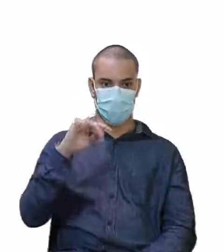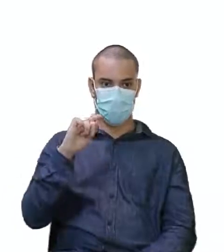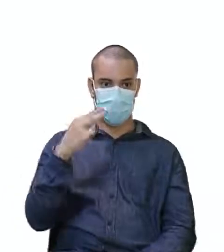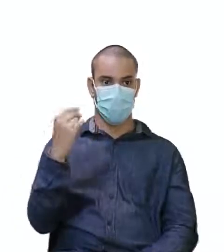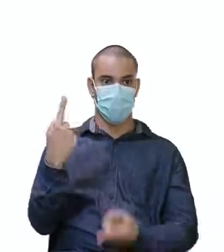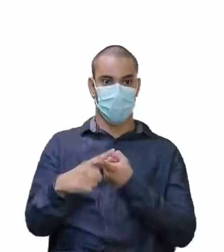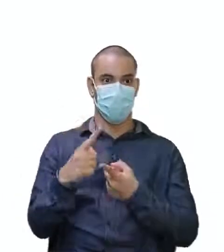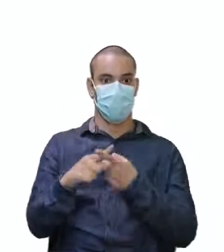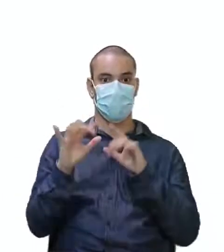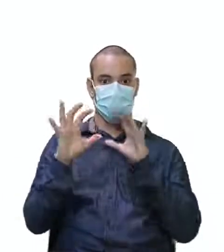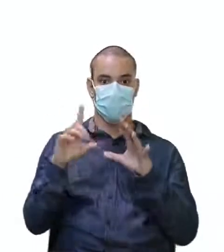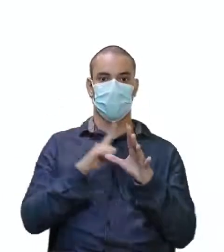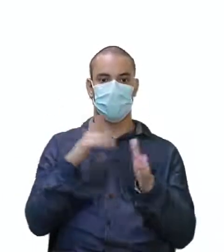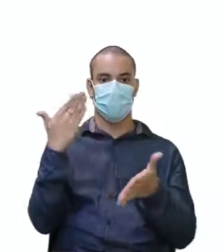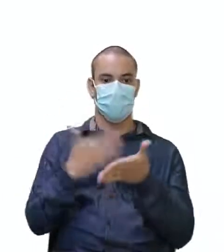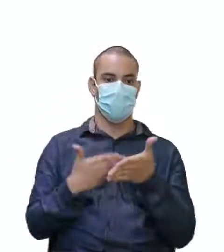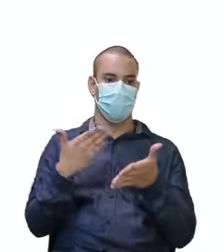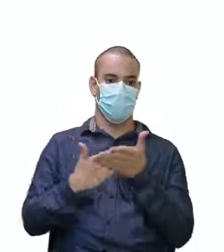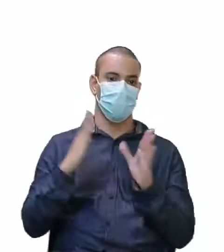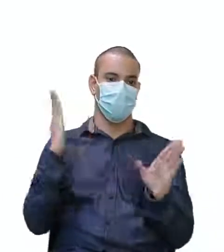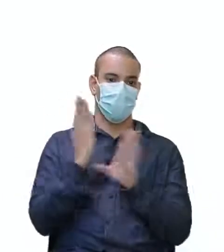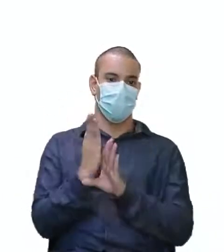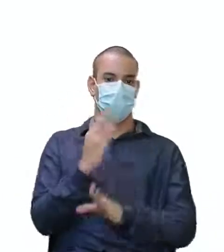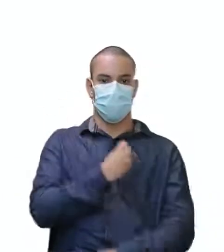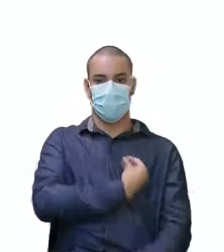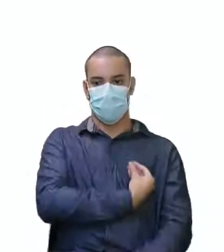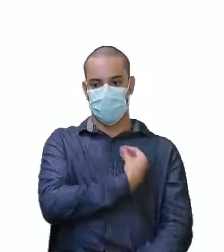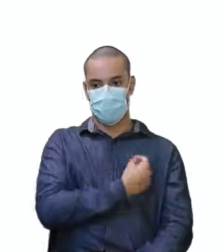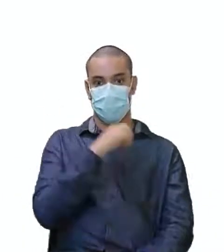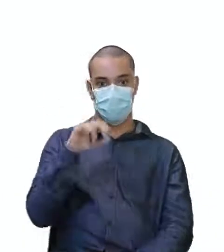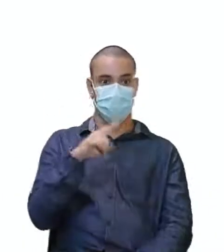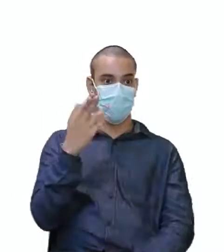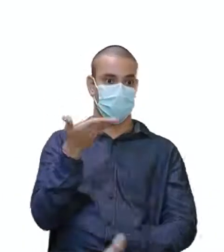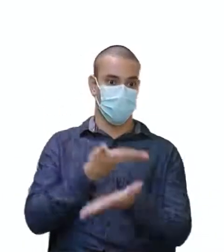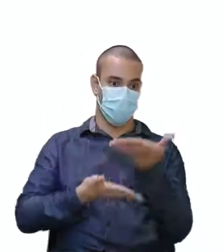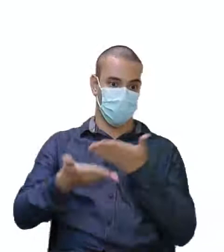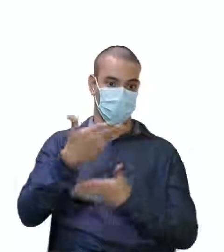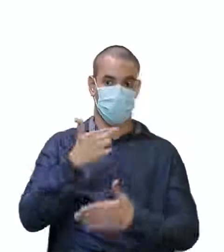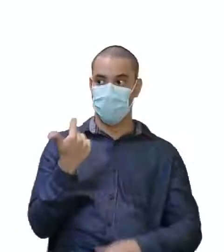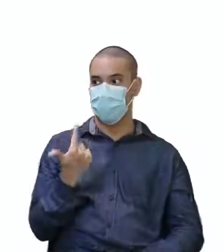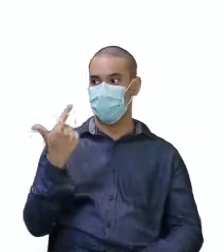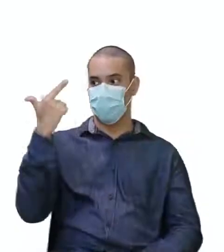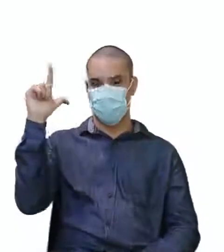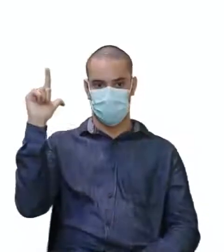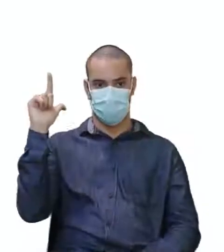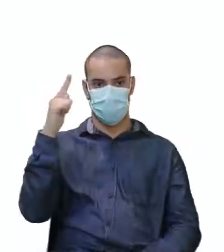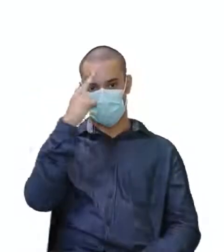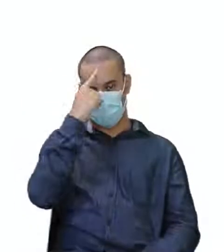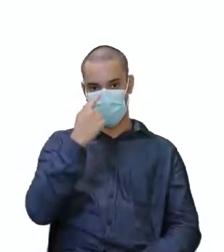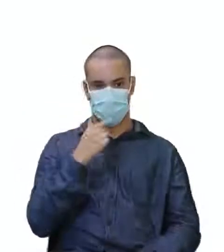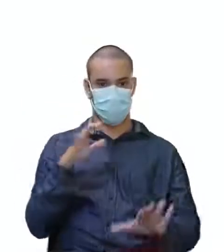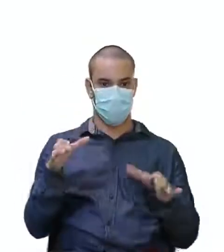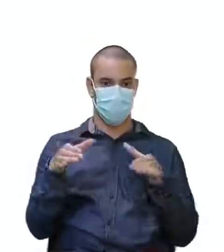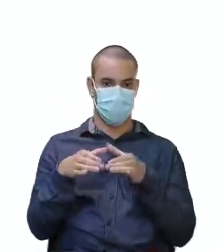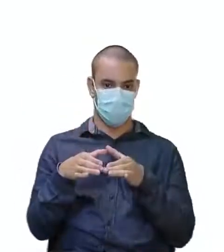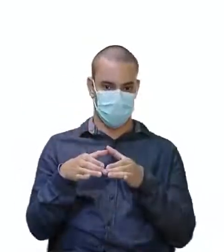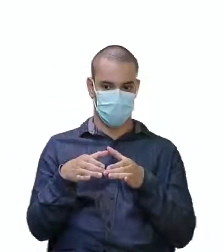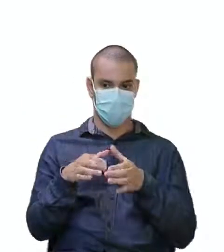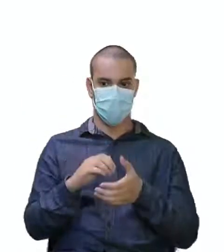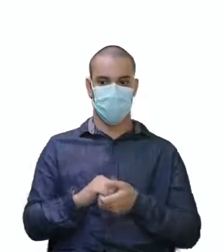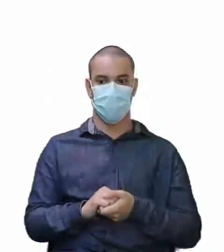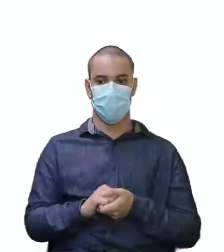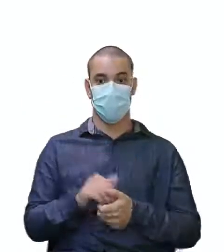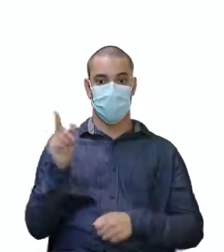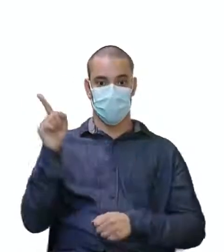dessa vez há restrições devido à presença ou interação de outras espécies.